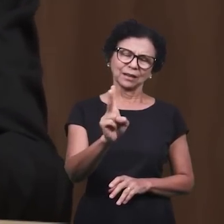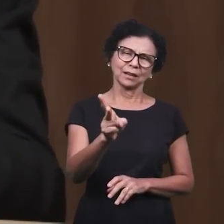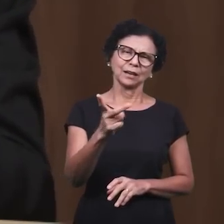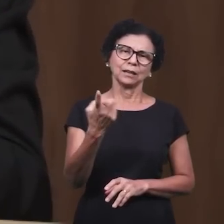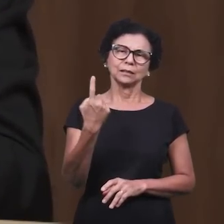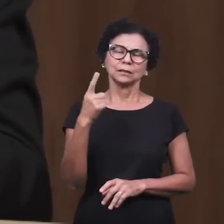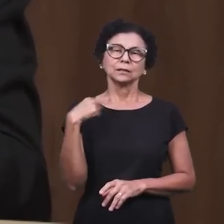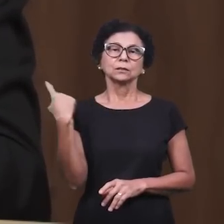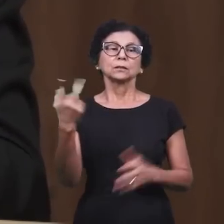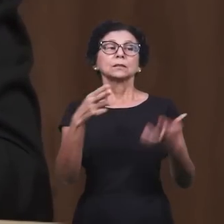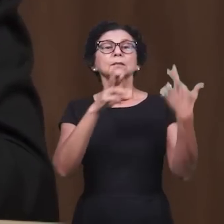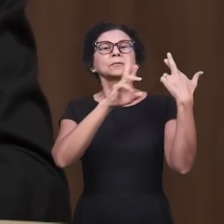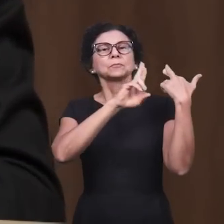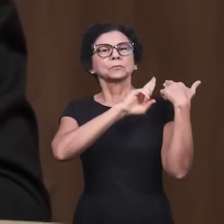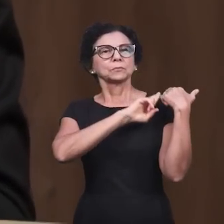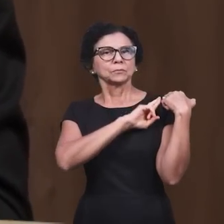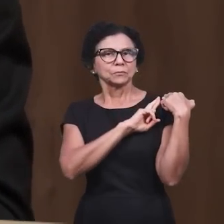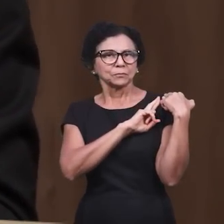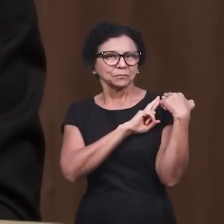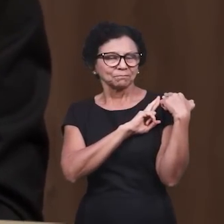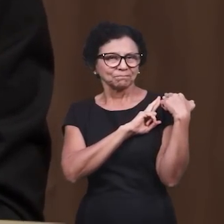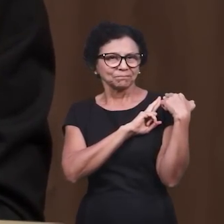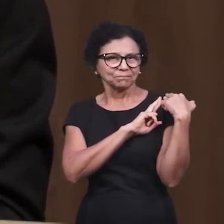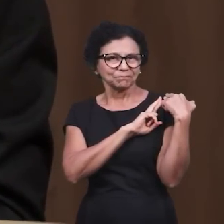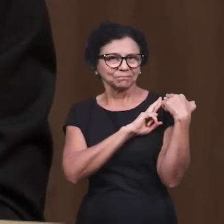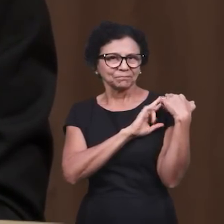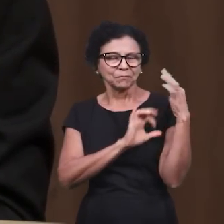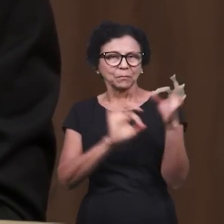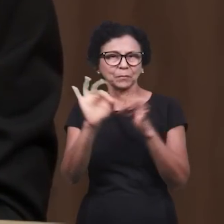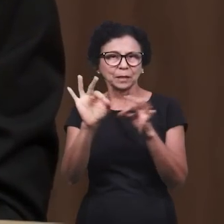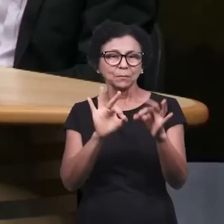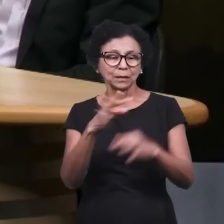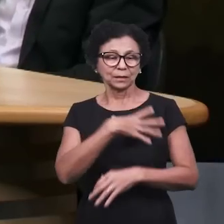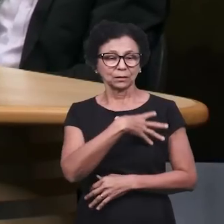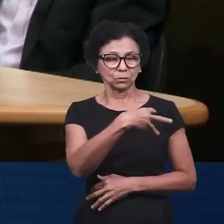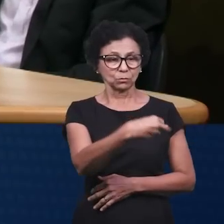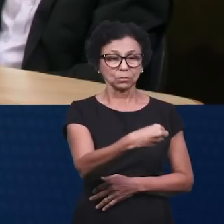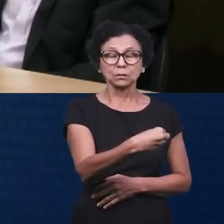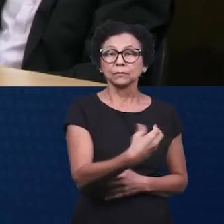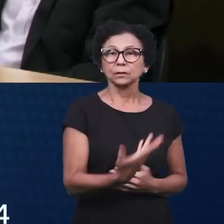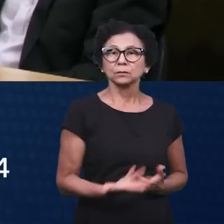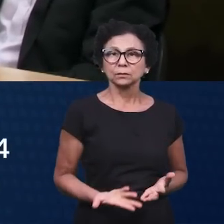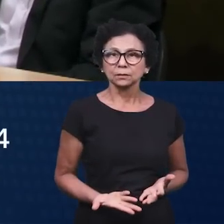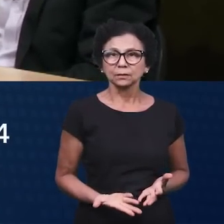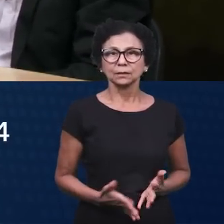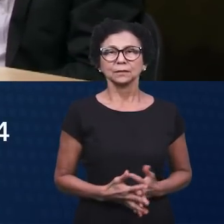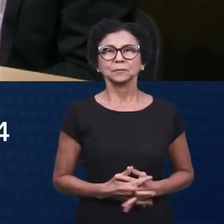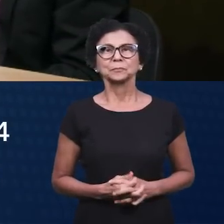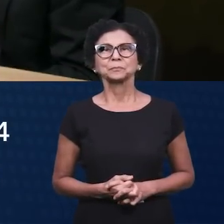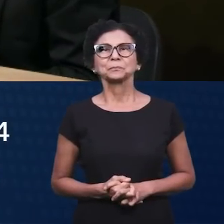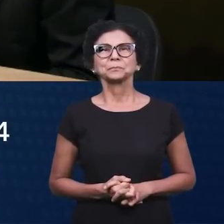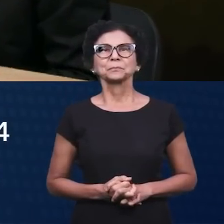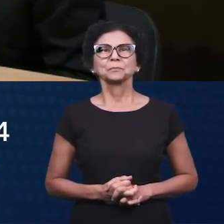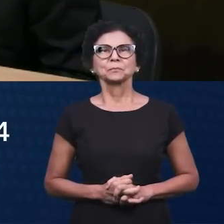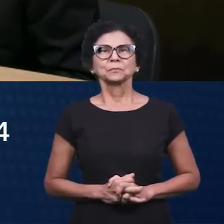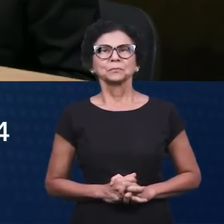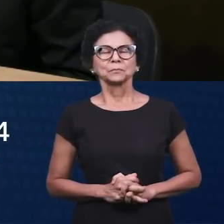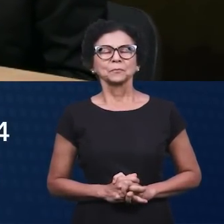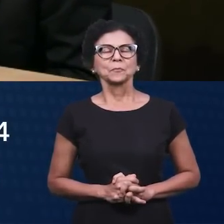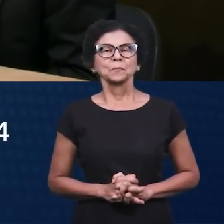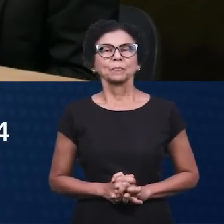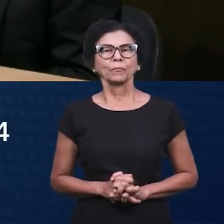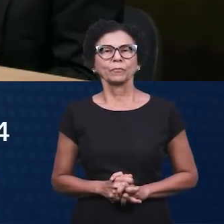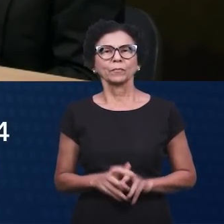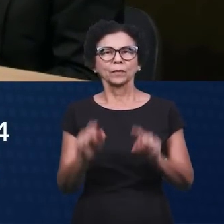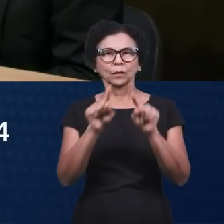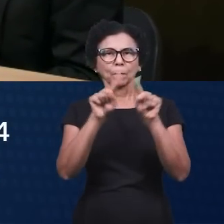podemos falar do Senhor, de preparar essas flechas. Perfeito. Né? Um ponto Muito que já bom. vou então abrir aqui, para depois passar para vocês,